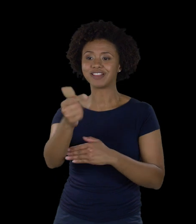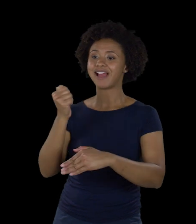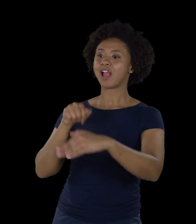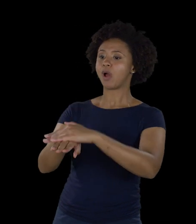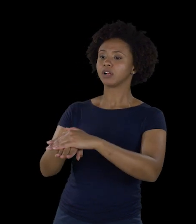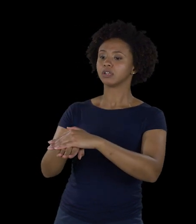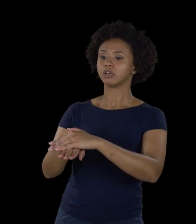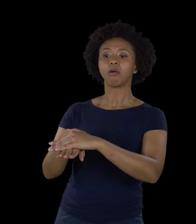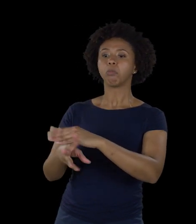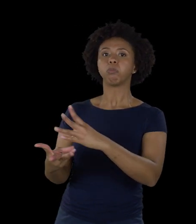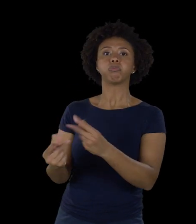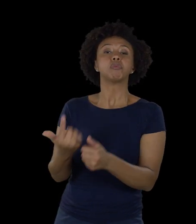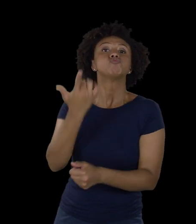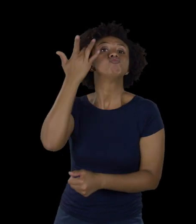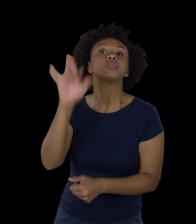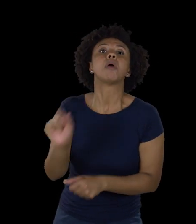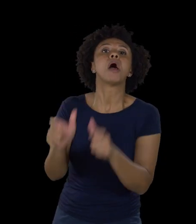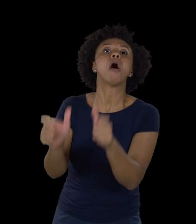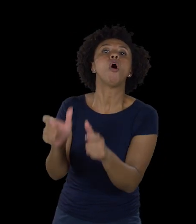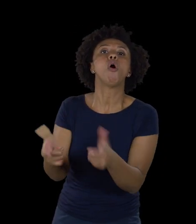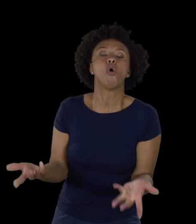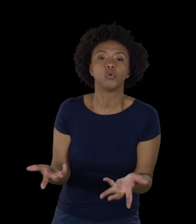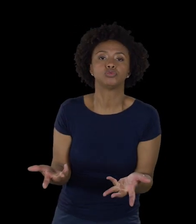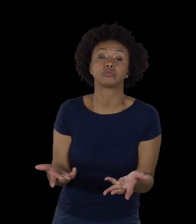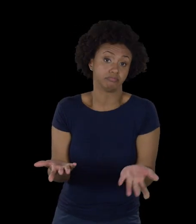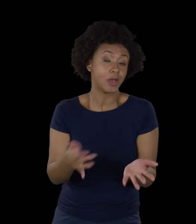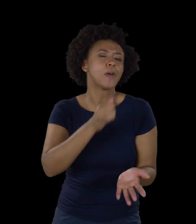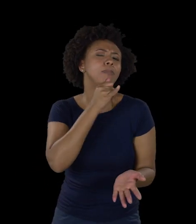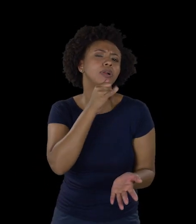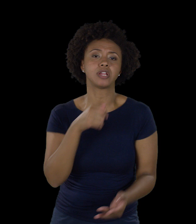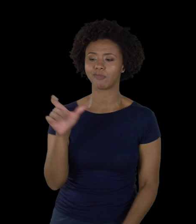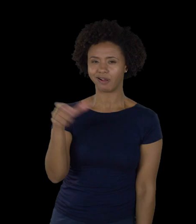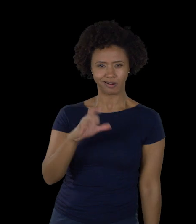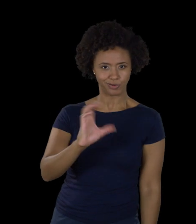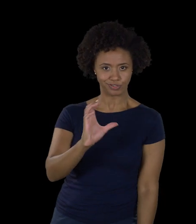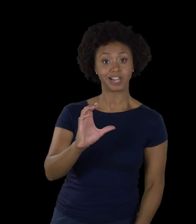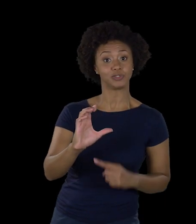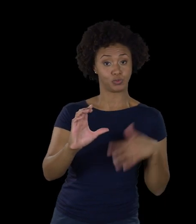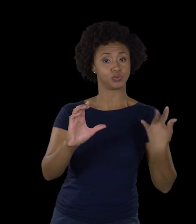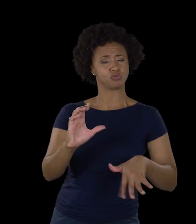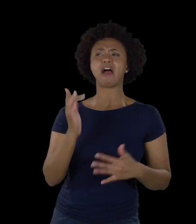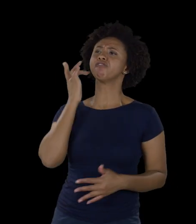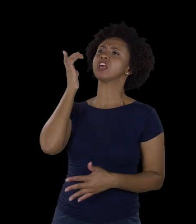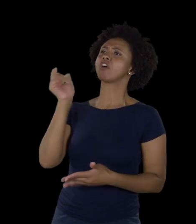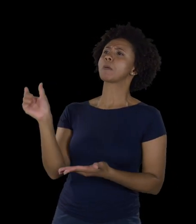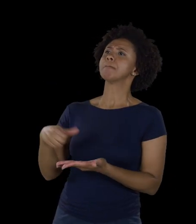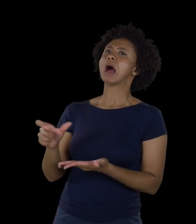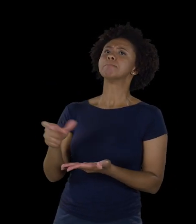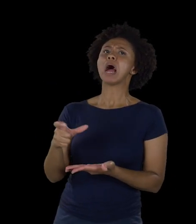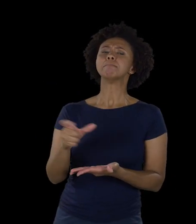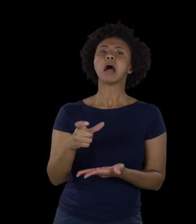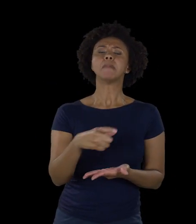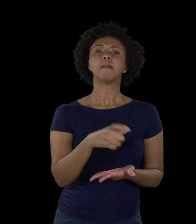de crédito, sobretudo aquelas muito fáceis, caso do cartão de crédito, pois, apesar de sua facilidade, as